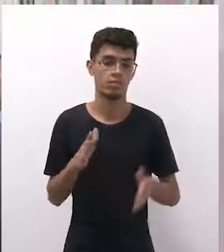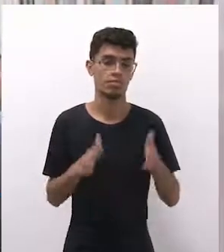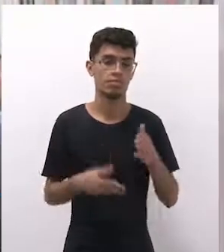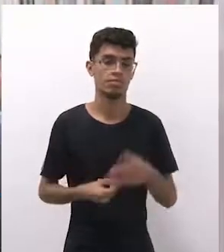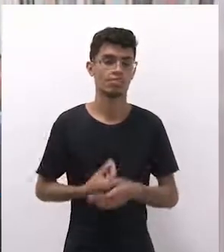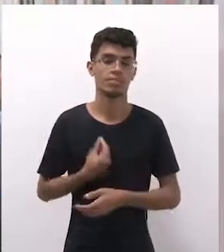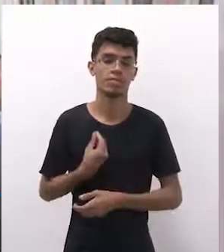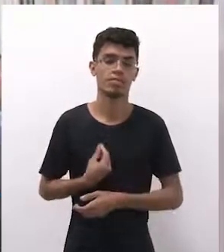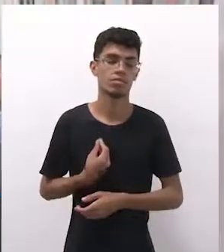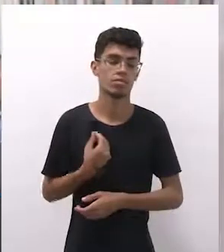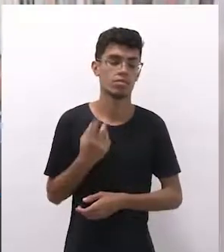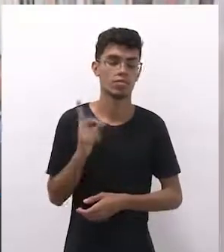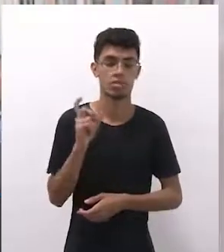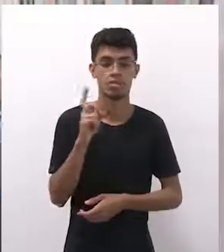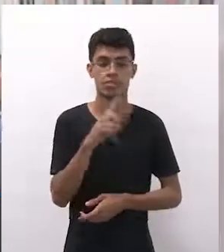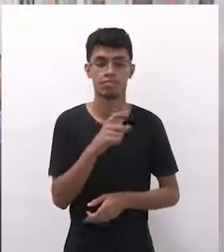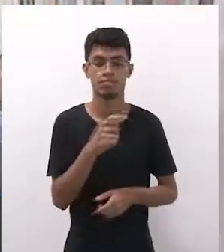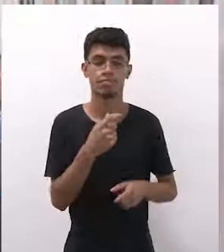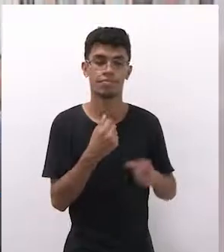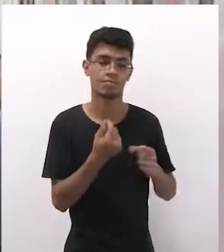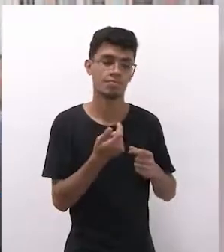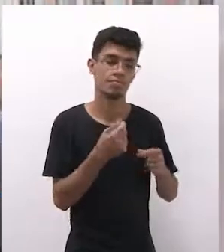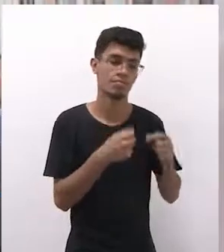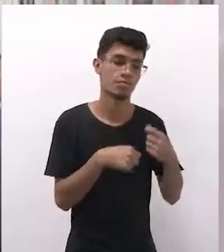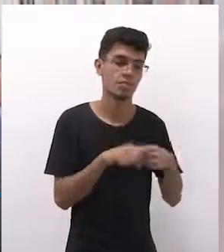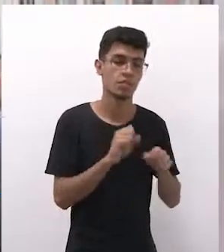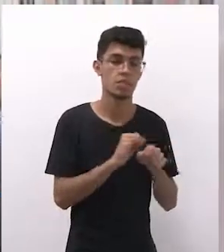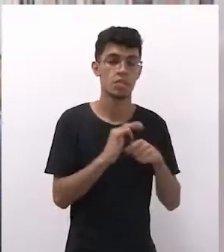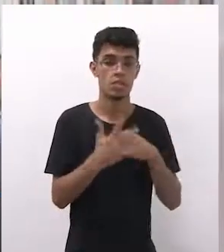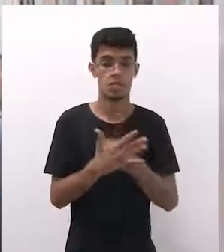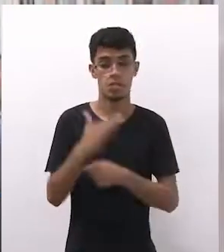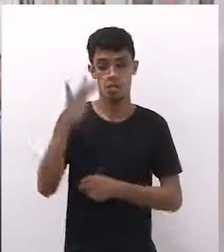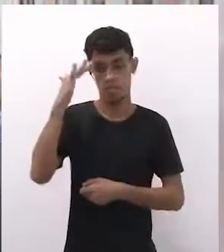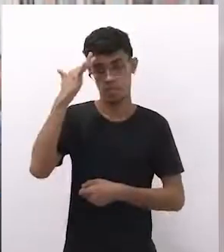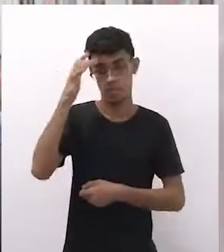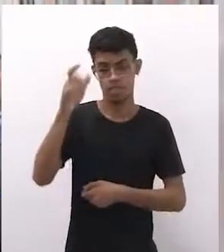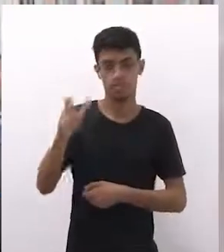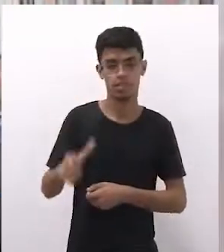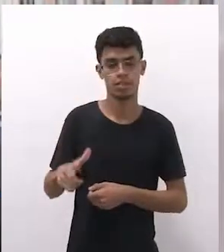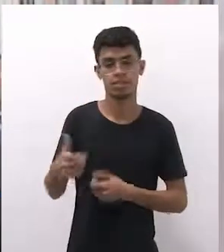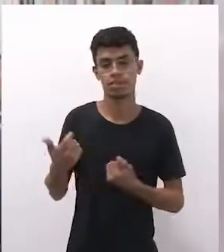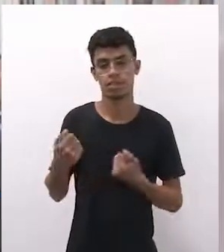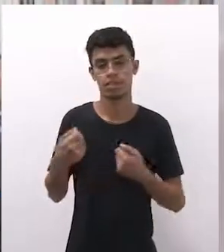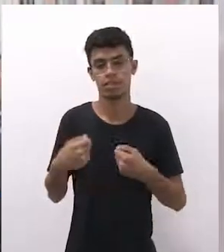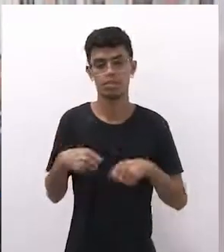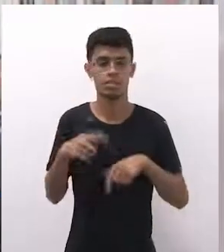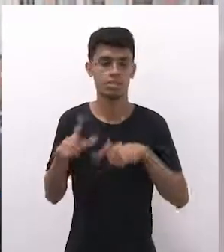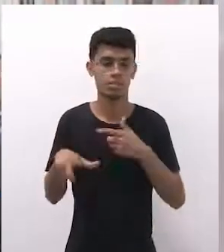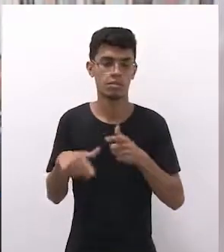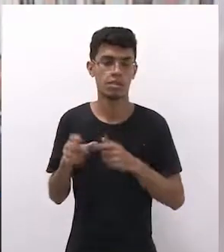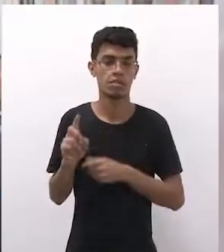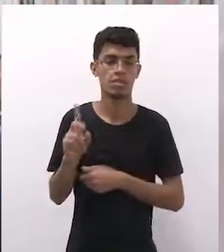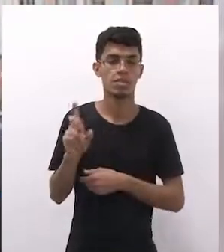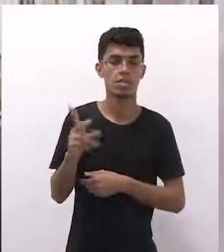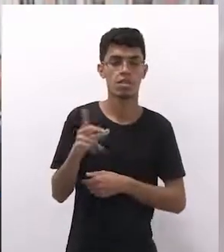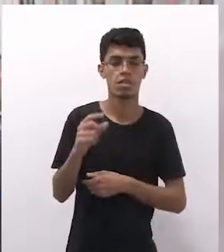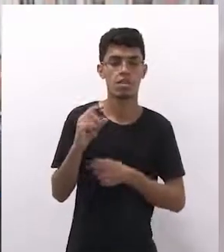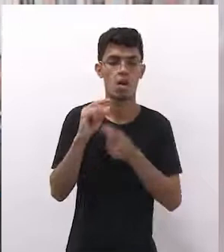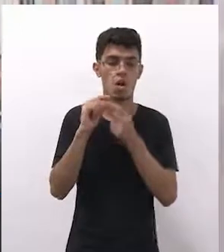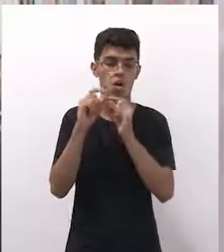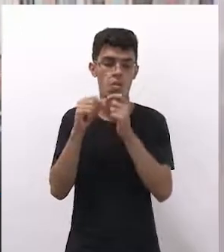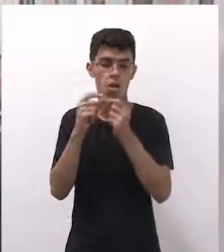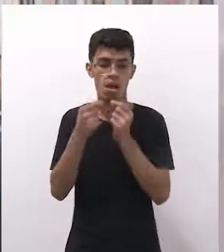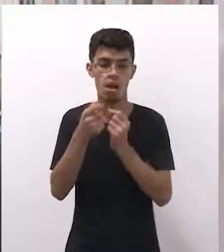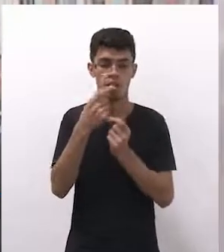vulnerabilidade social e econômica, então eu vou entender que ele deva trabalhar, ainda que seja vendendo bala, né? É o que a gente vê